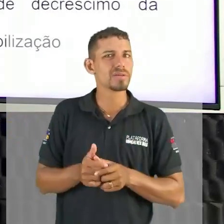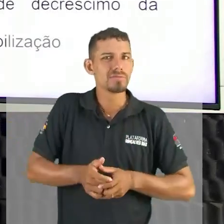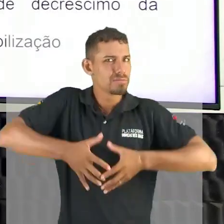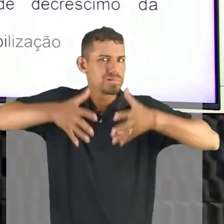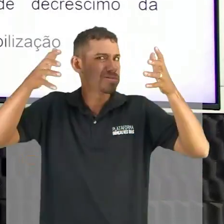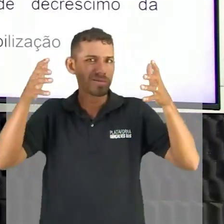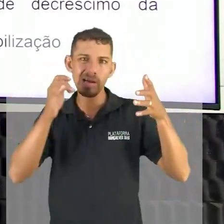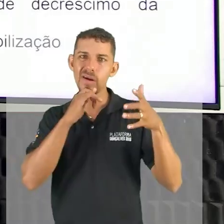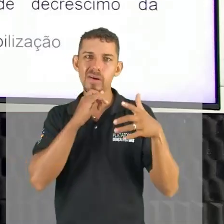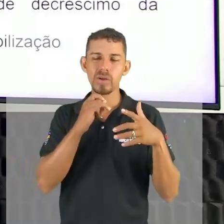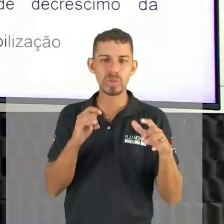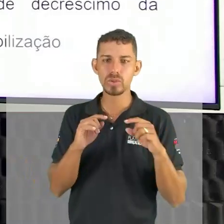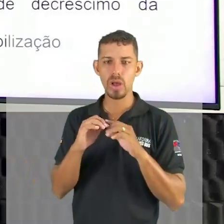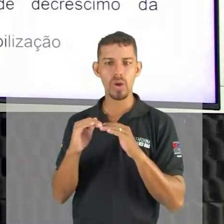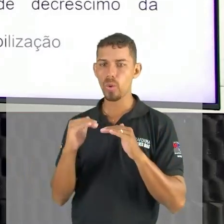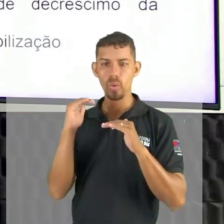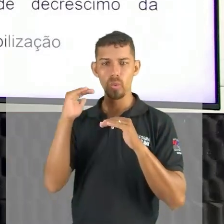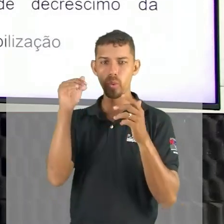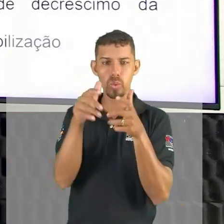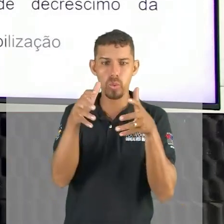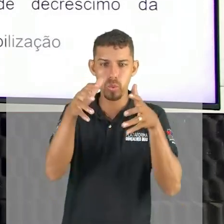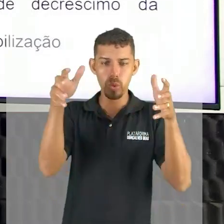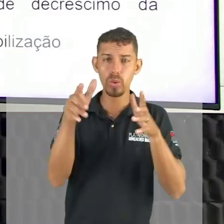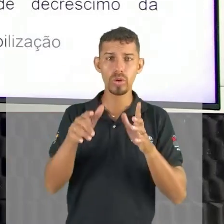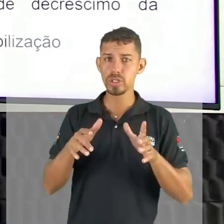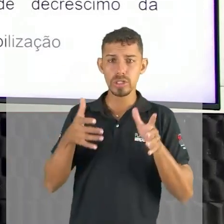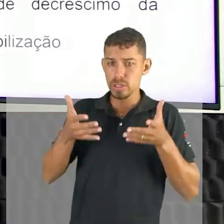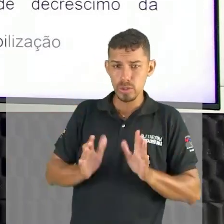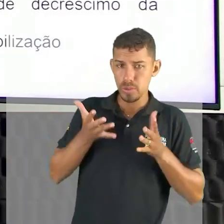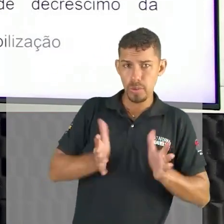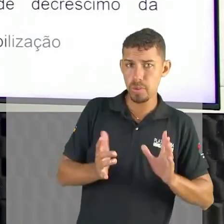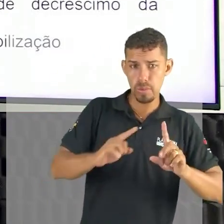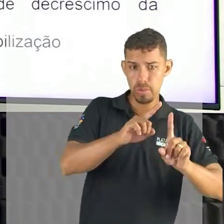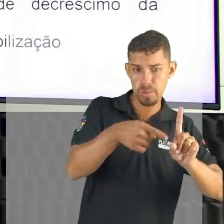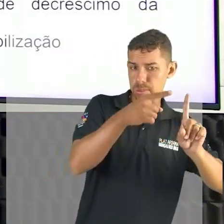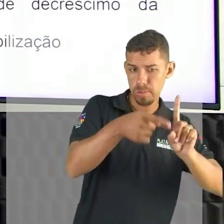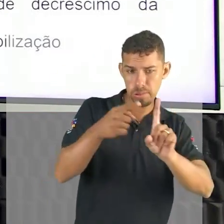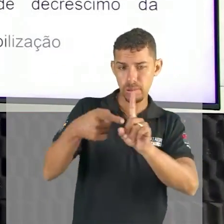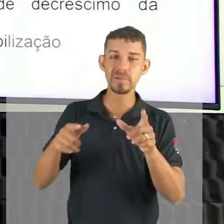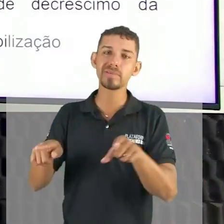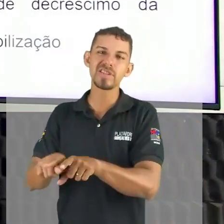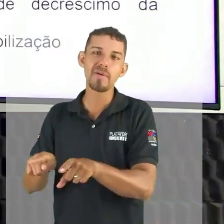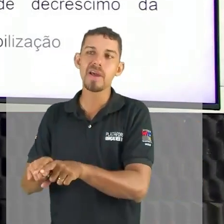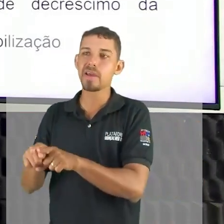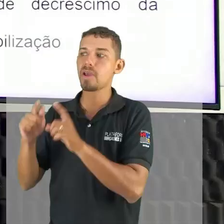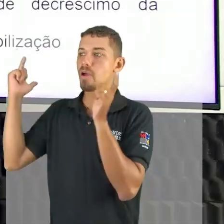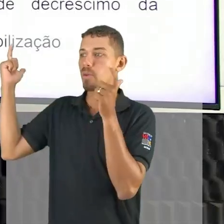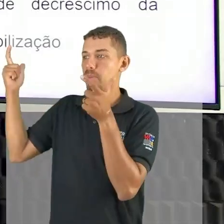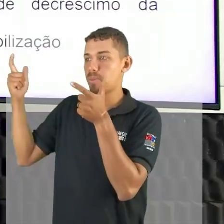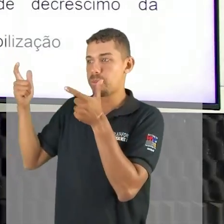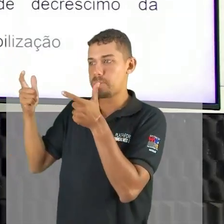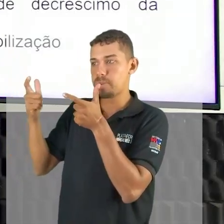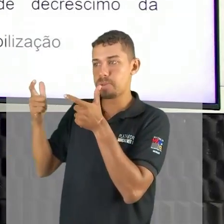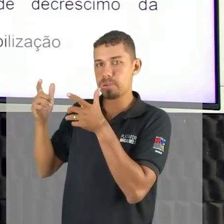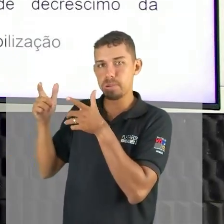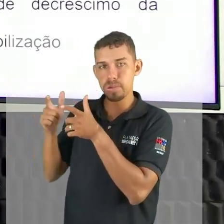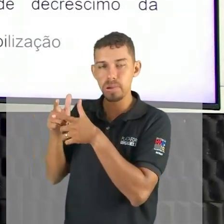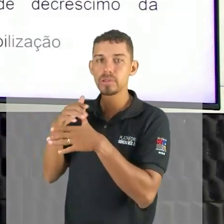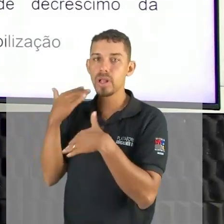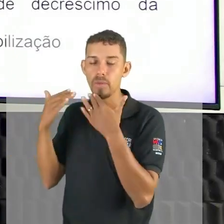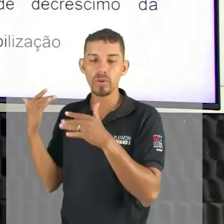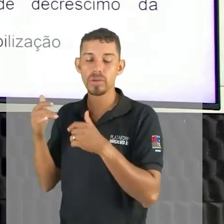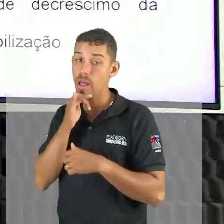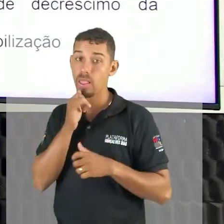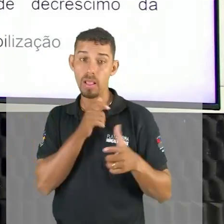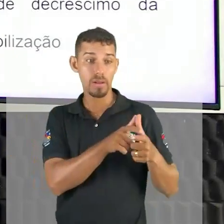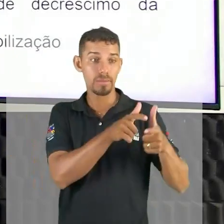momento em que eu tive um surto de natalidade e, ao mesmo tempo, uma redução da nossa mortalidade.